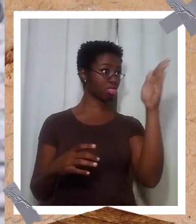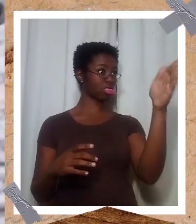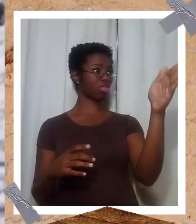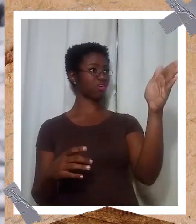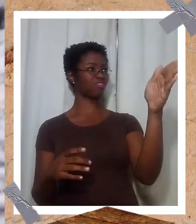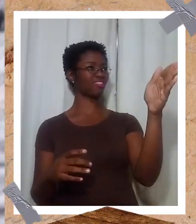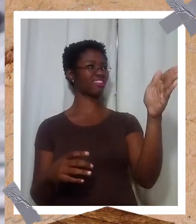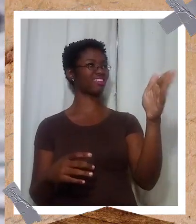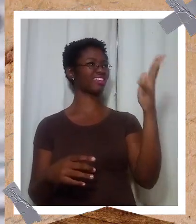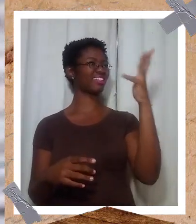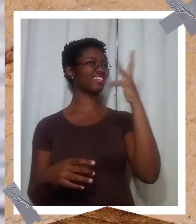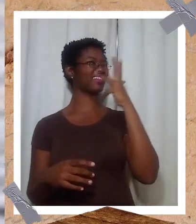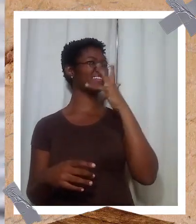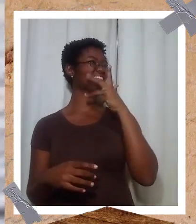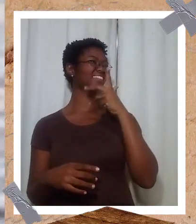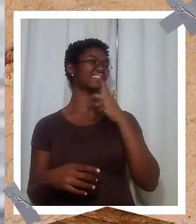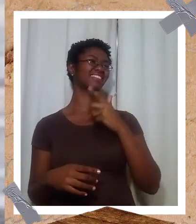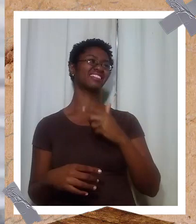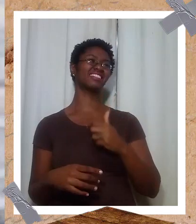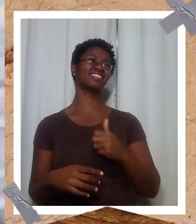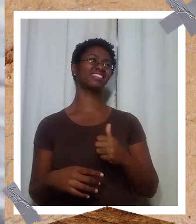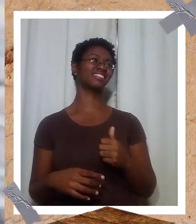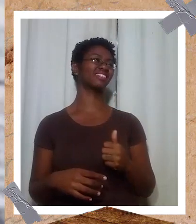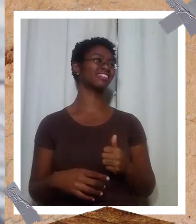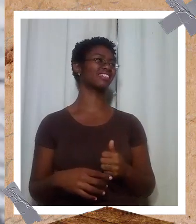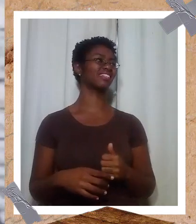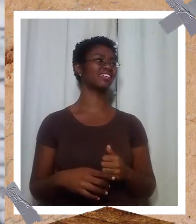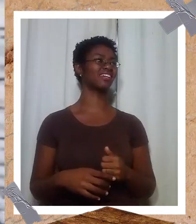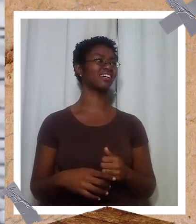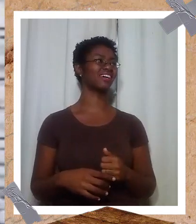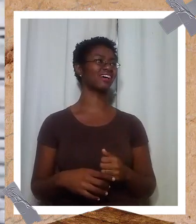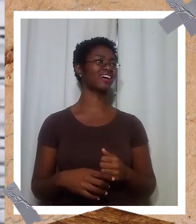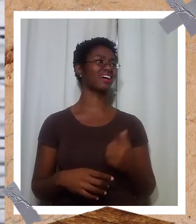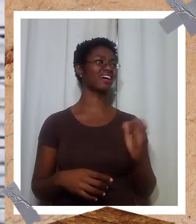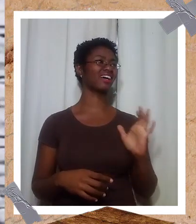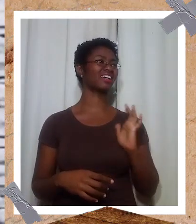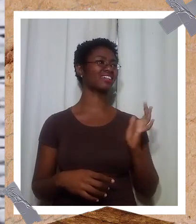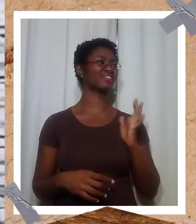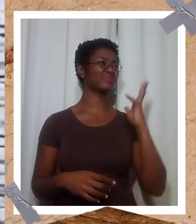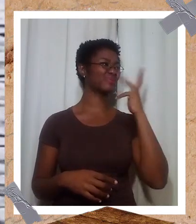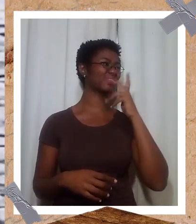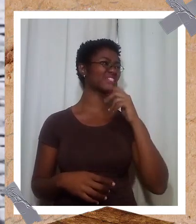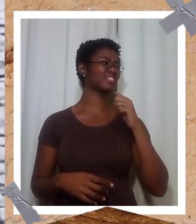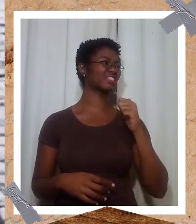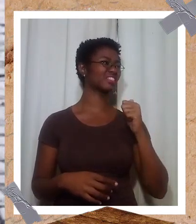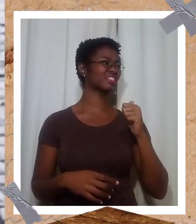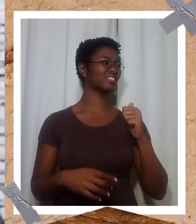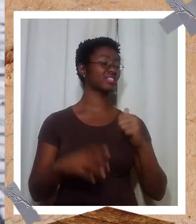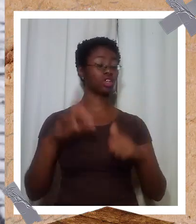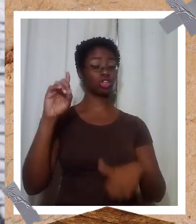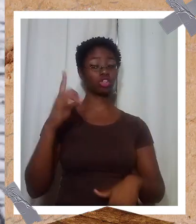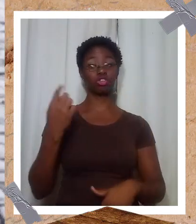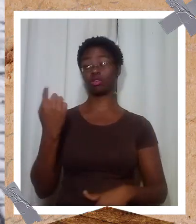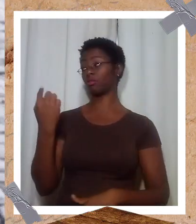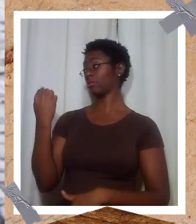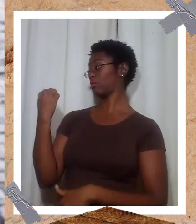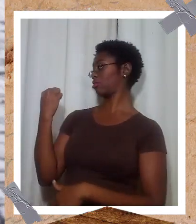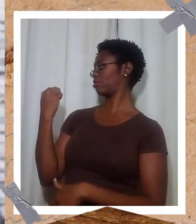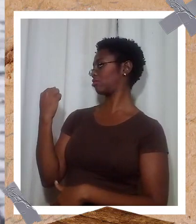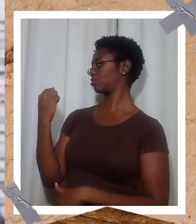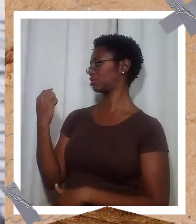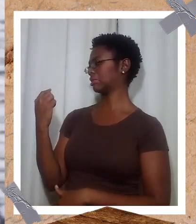realidade era bonita e próspera. Se olhássemos para o lado direito e para os fundos, a realidade